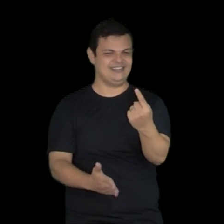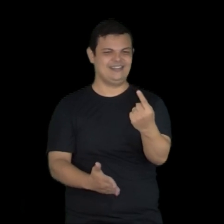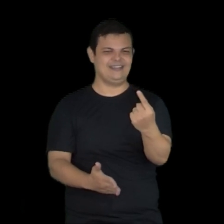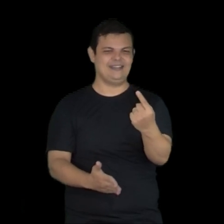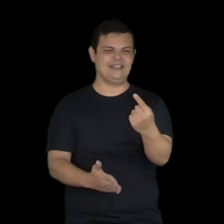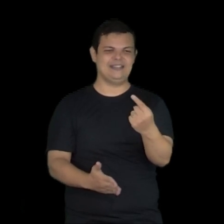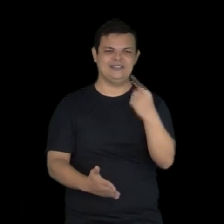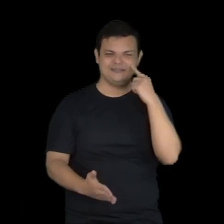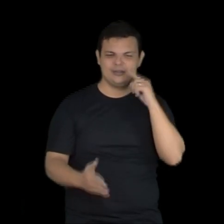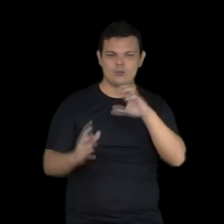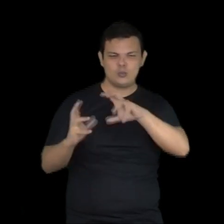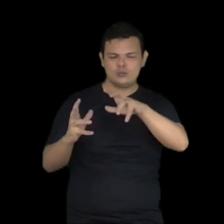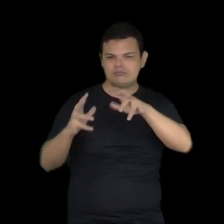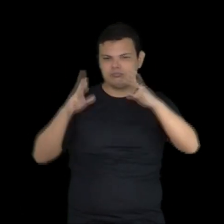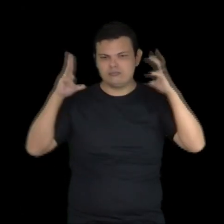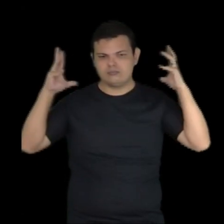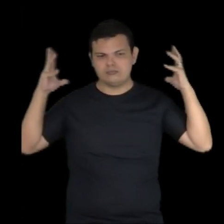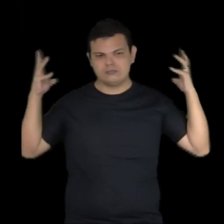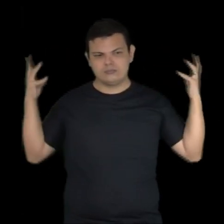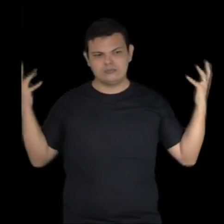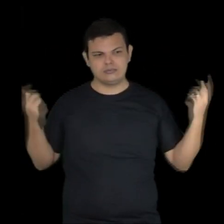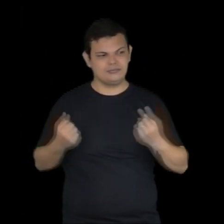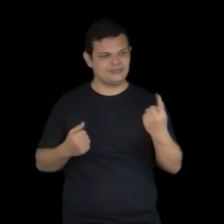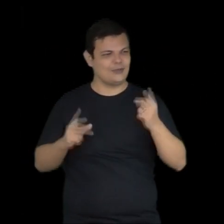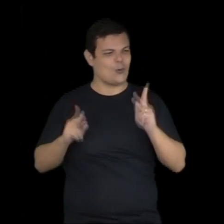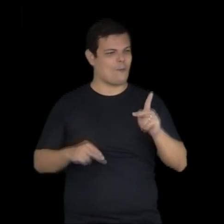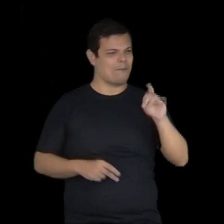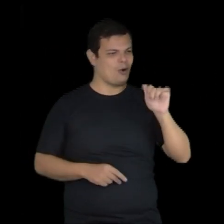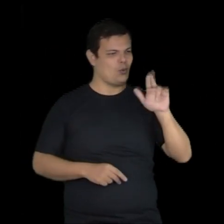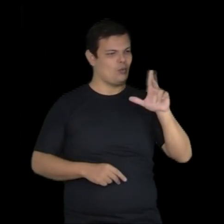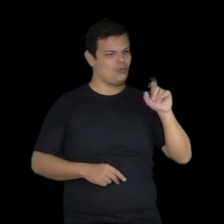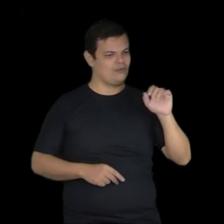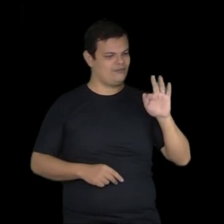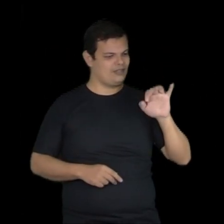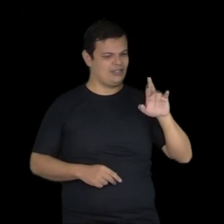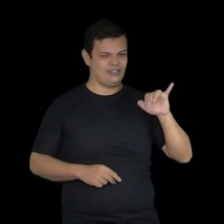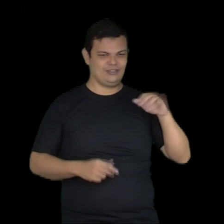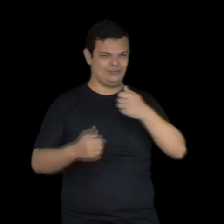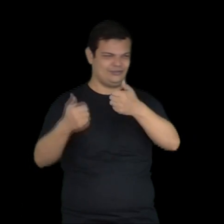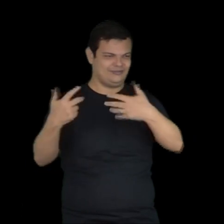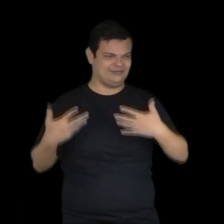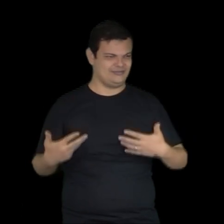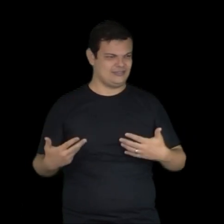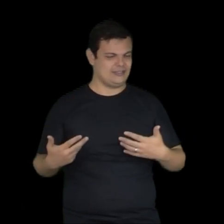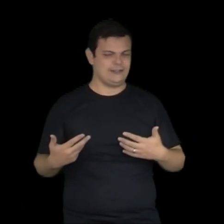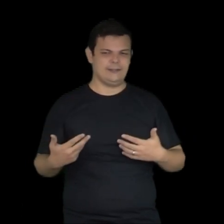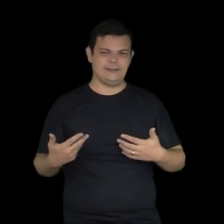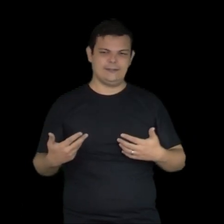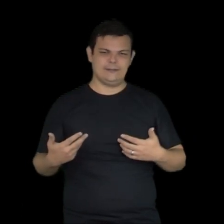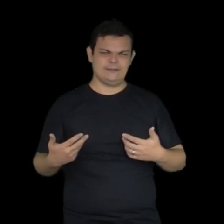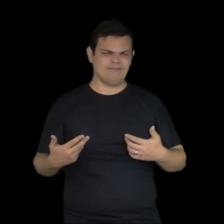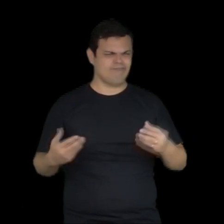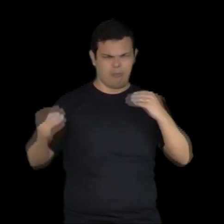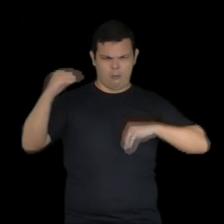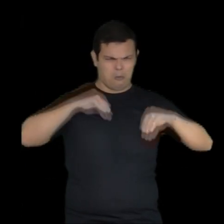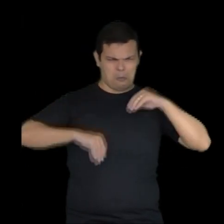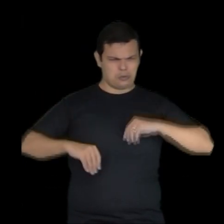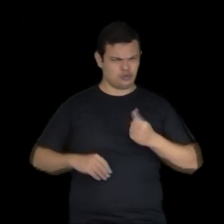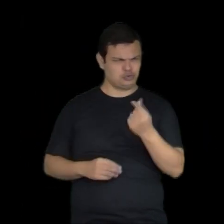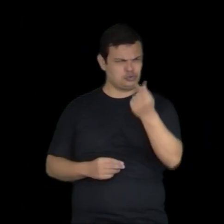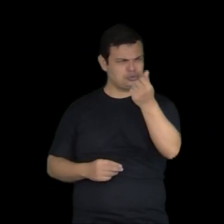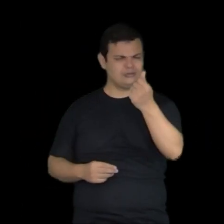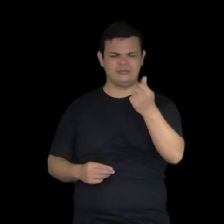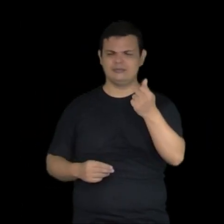mundo, libertando-se, como diria Paulo Freire. Não ganhamos e não ganharemos rios de dinheiro,